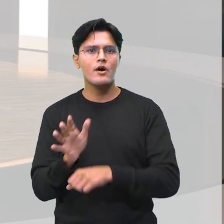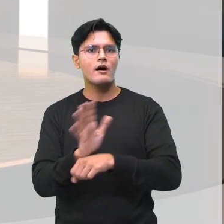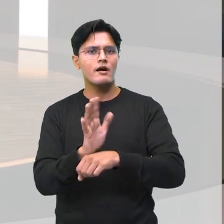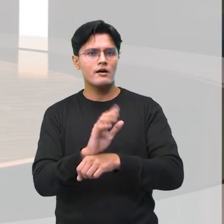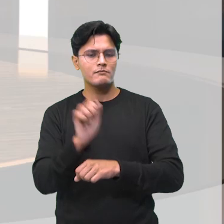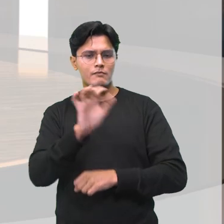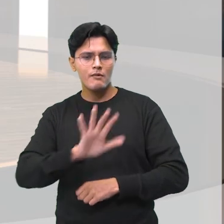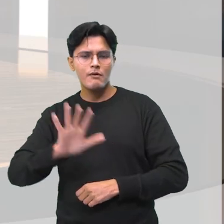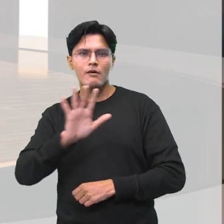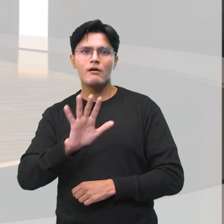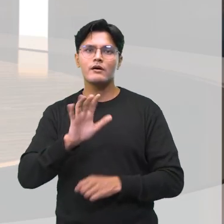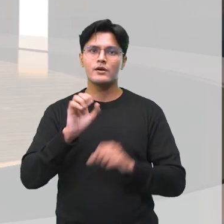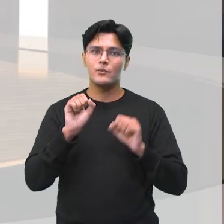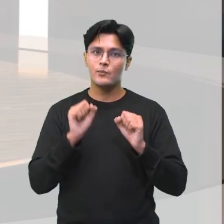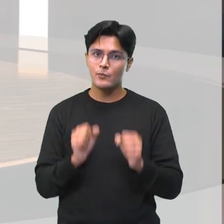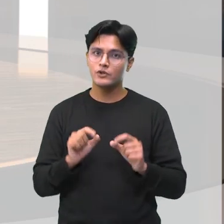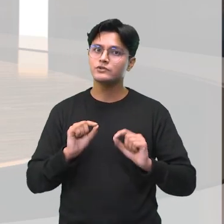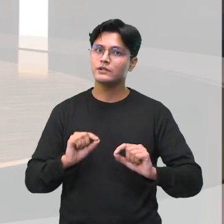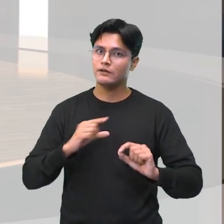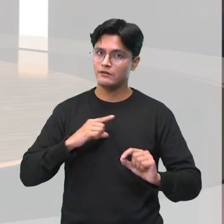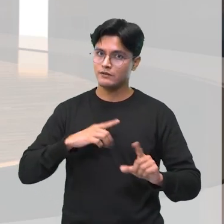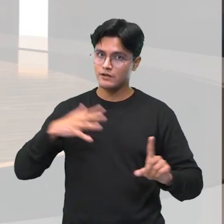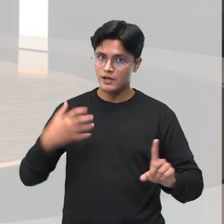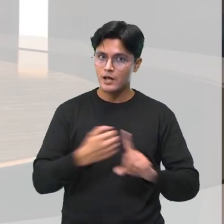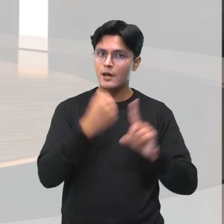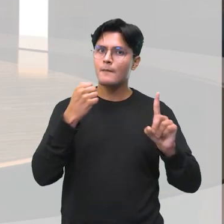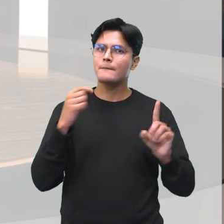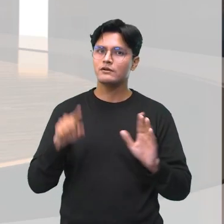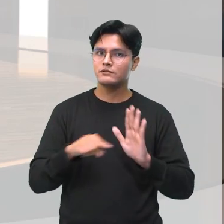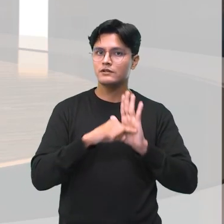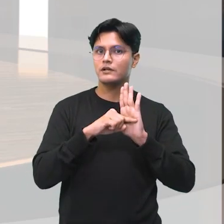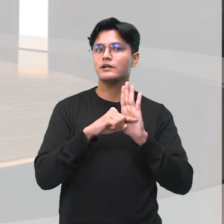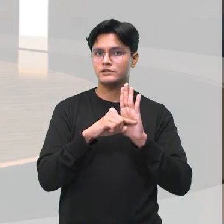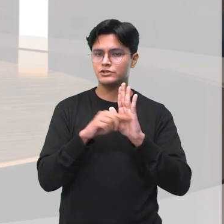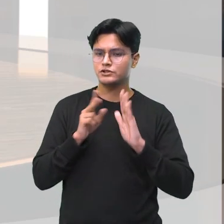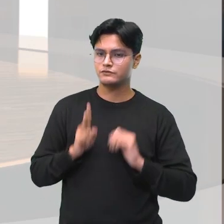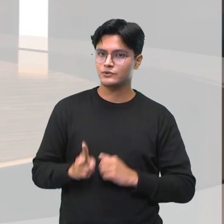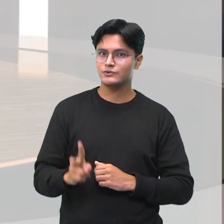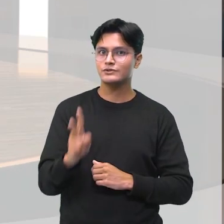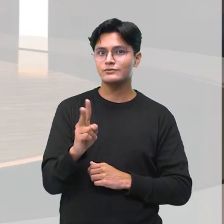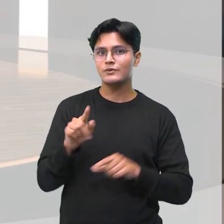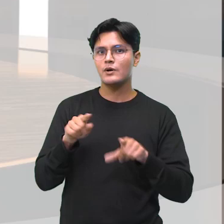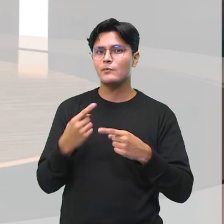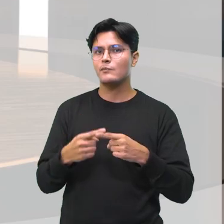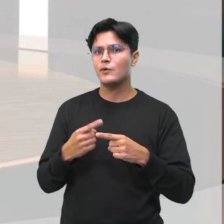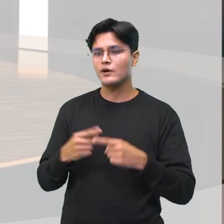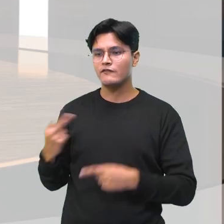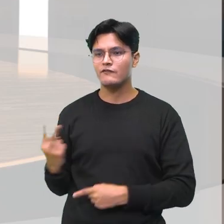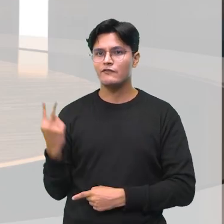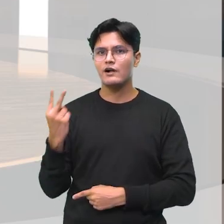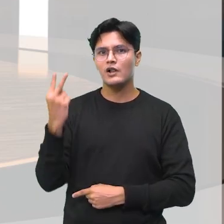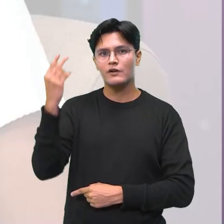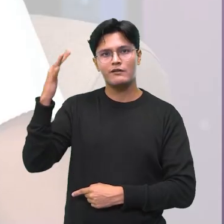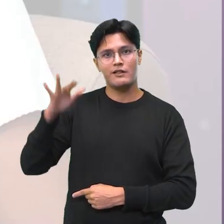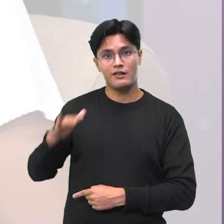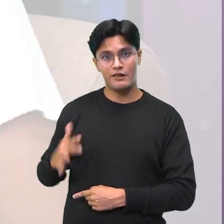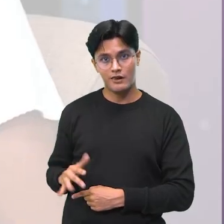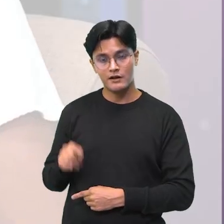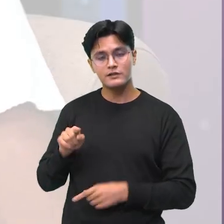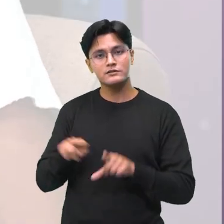ter um impacto negativo e duradouro na formação de valores, de atitudes dos nossos